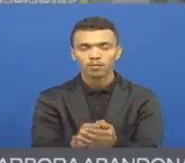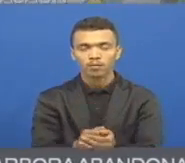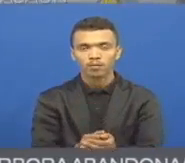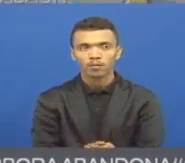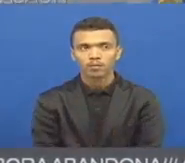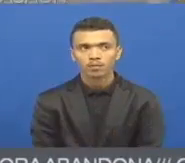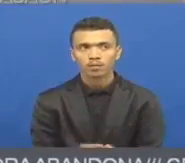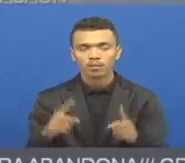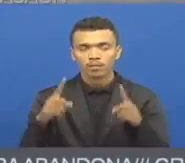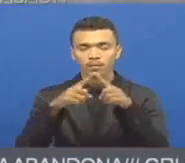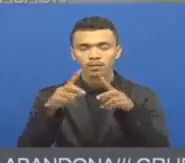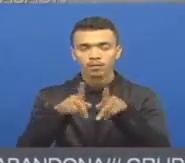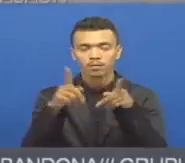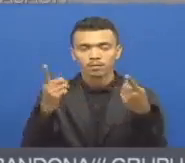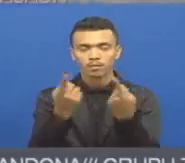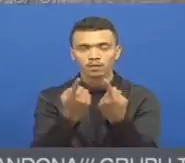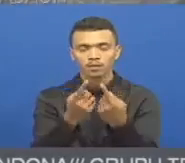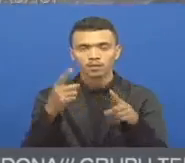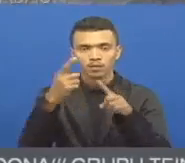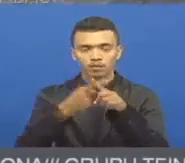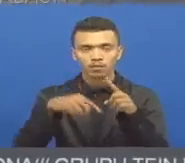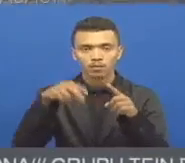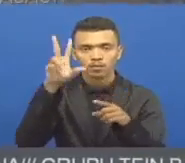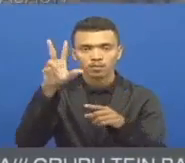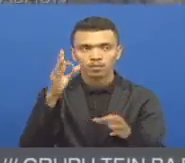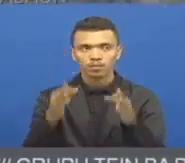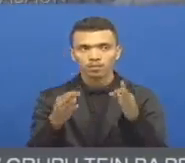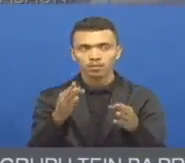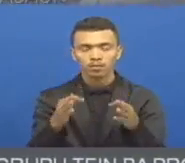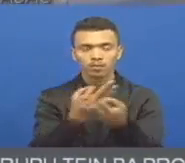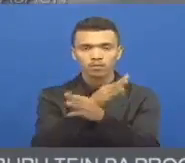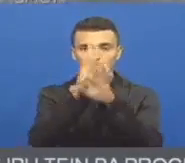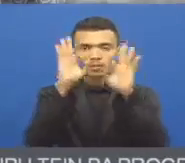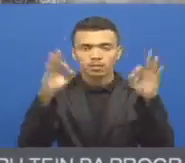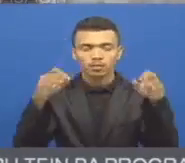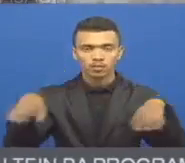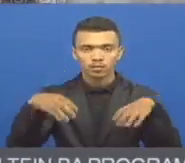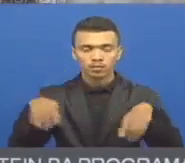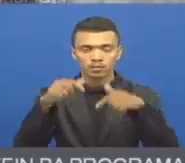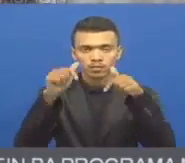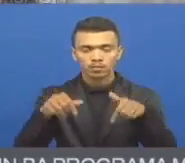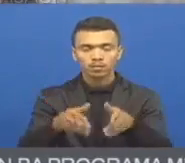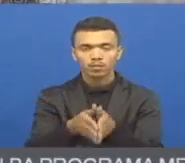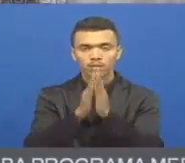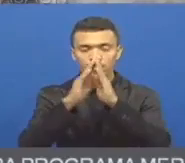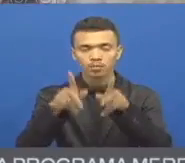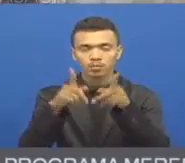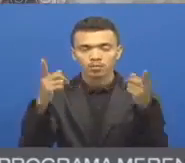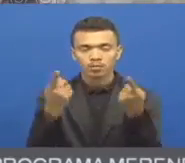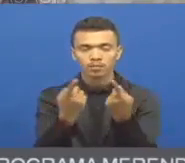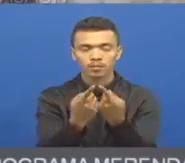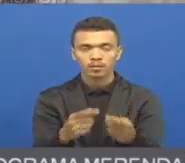extensão ba empresa construtora ba fulan tolu nune finaliza obra ne. Nihusuba empresa Irmão